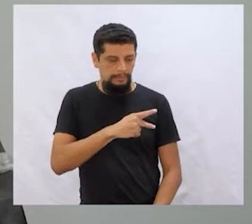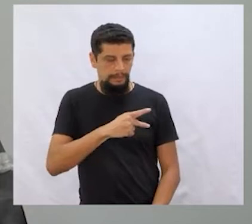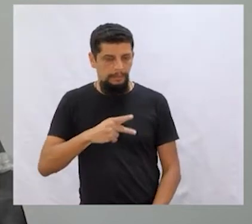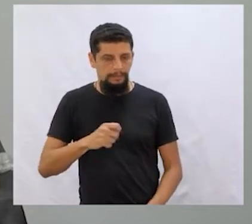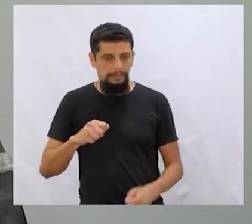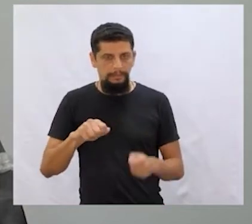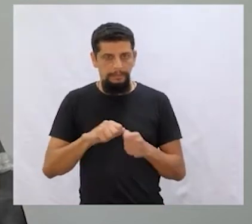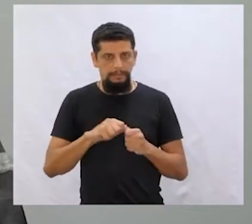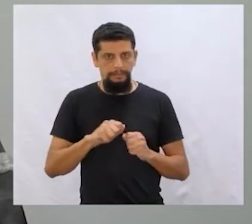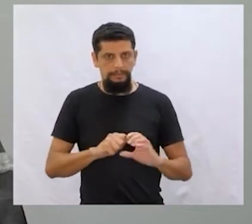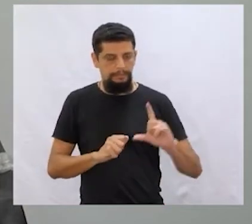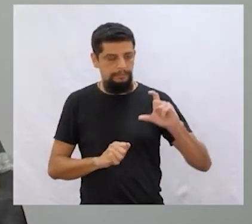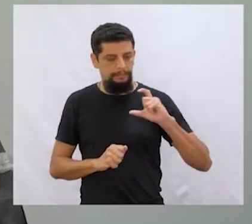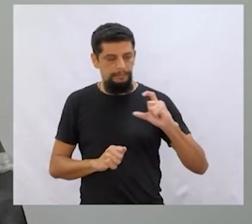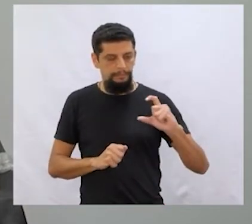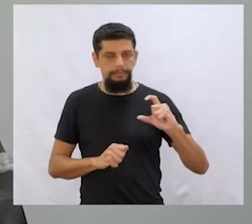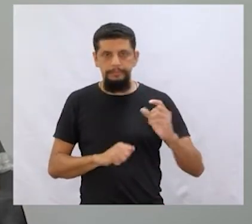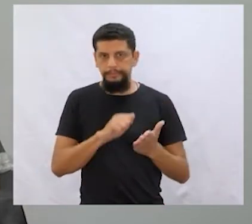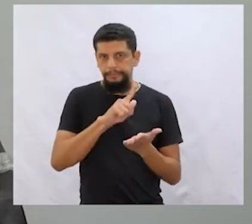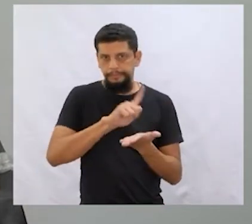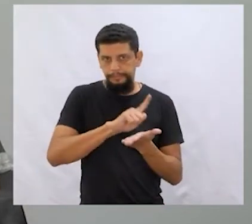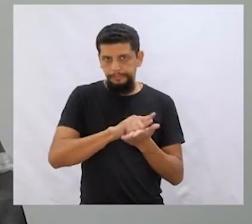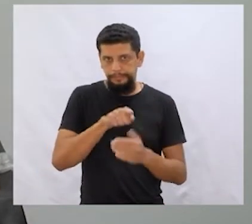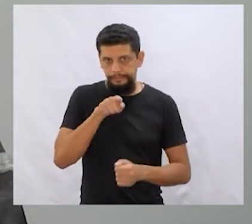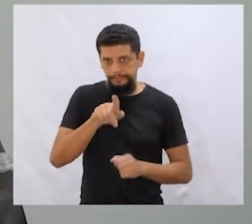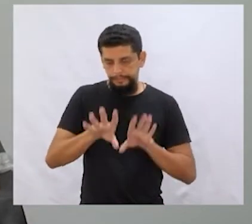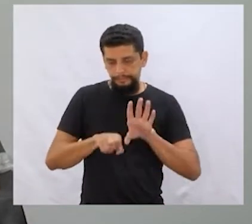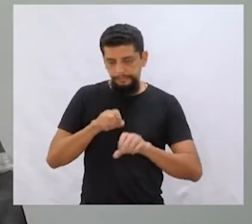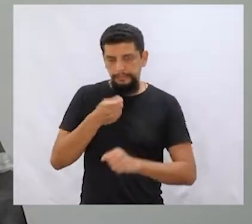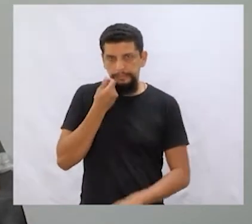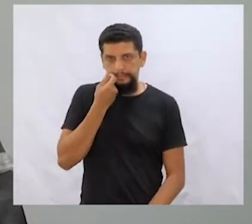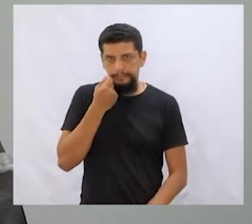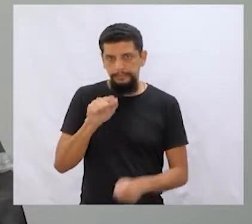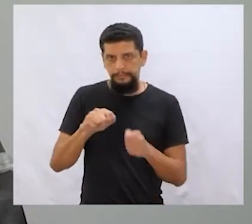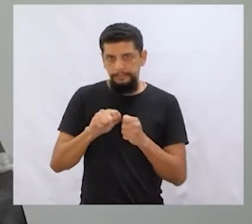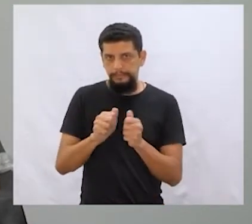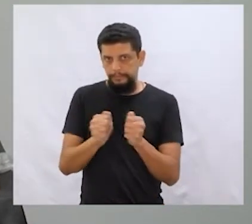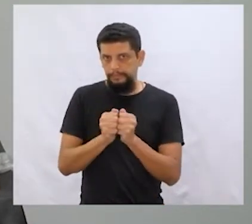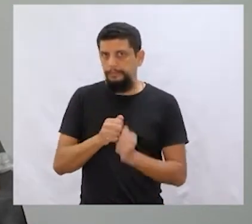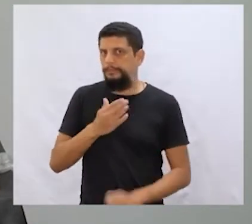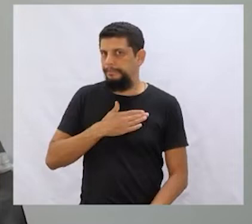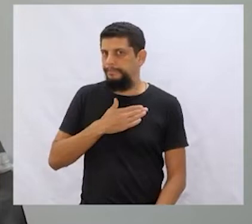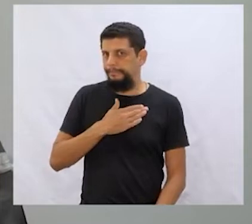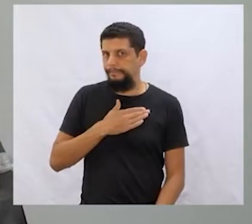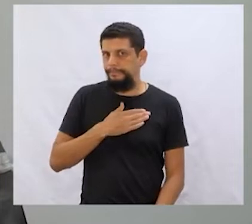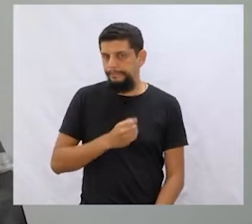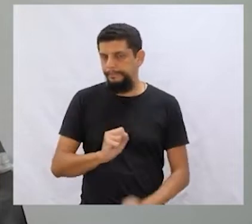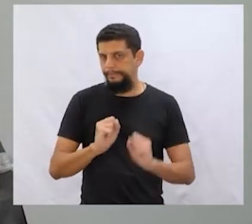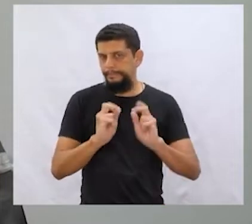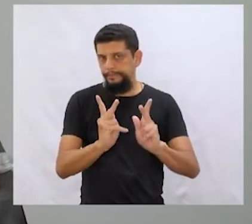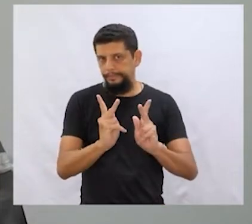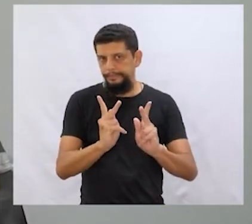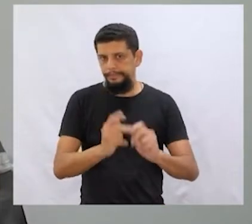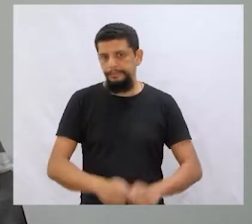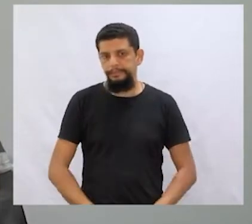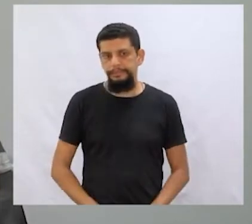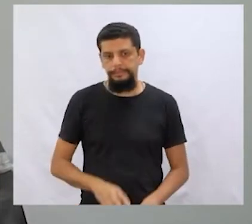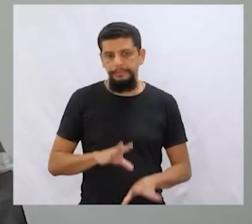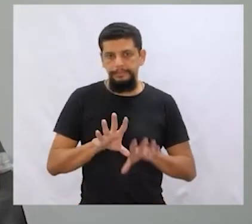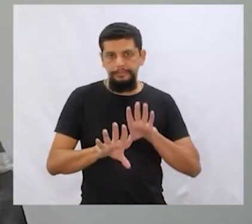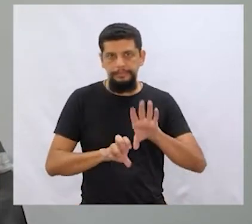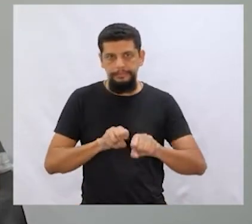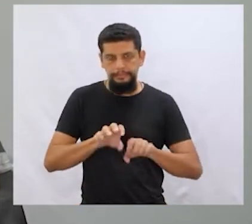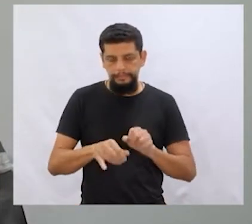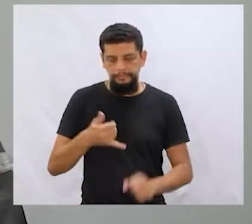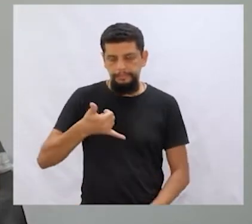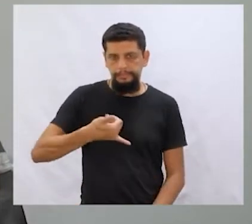vai fazer no papelzinho. No papelzinho, tá? Peguem aí o lápis para fazer junto com a gente, certo? Vou pegar